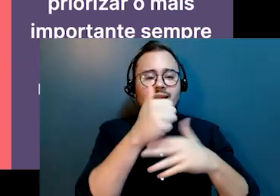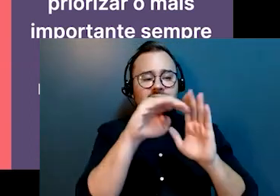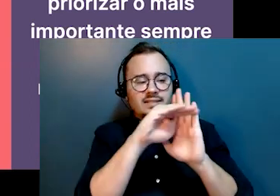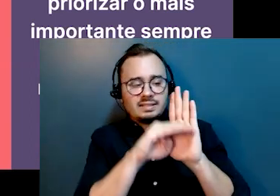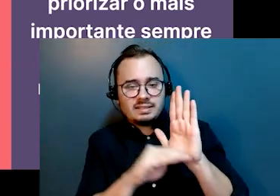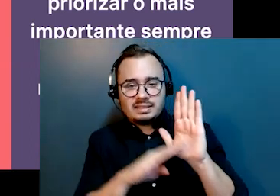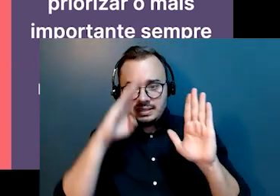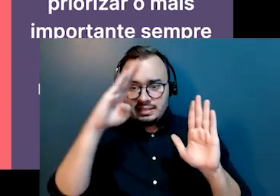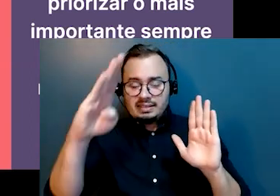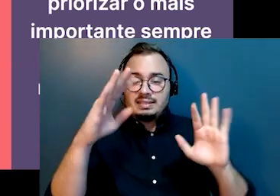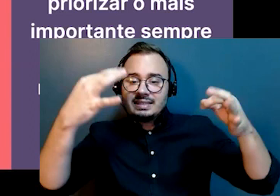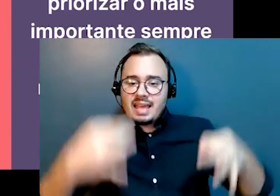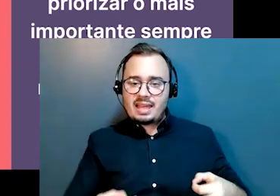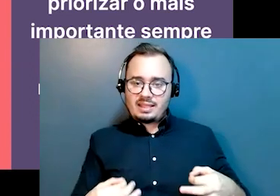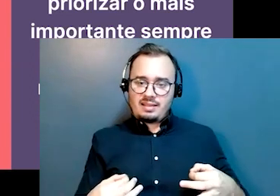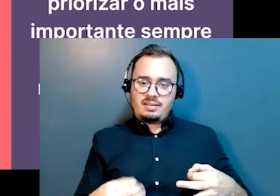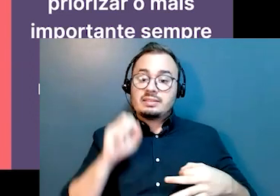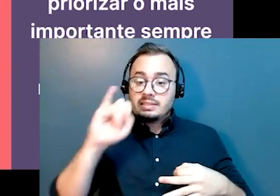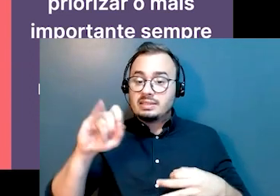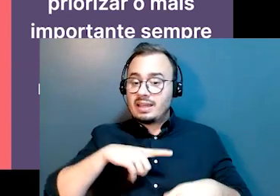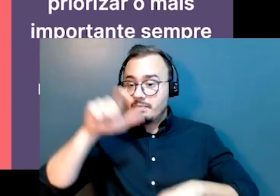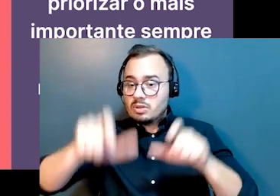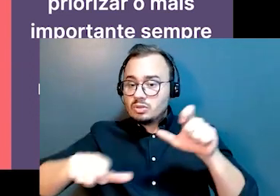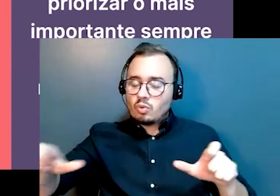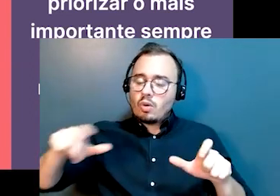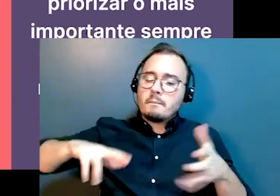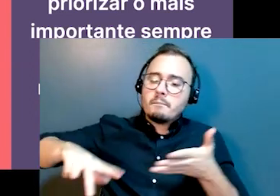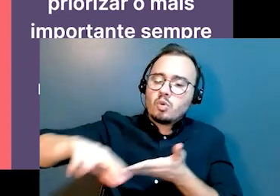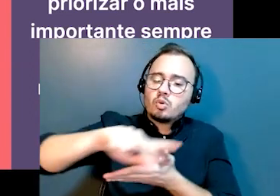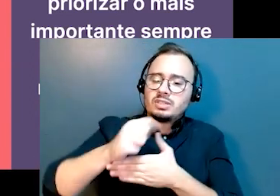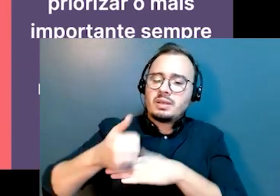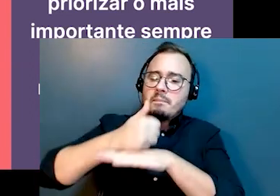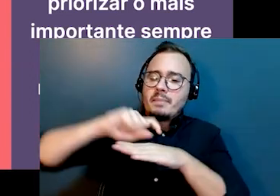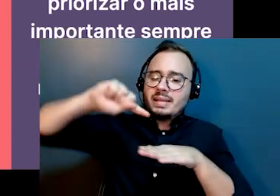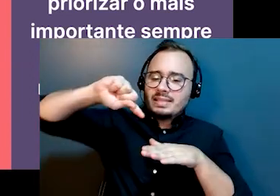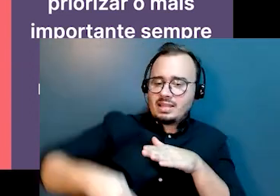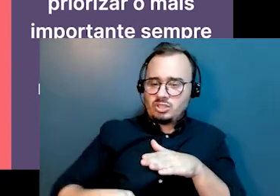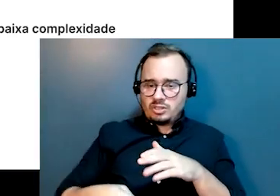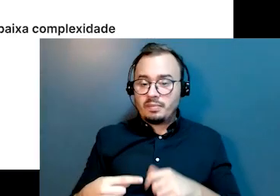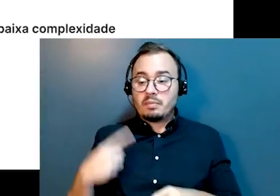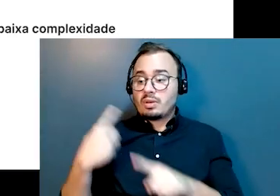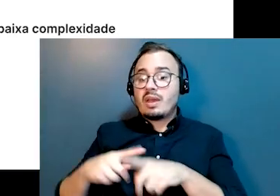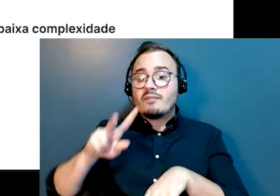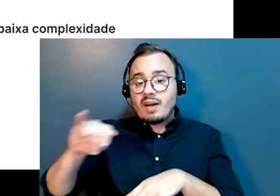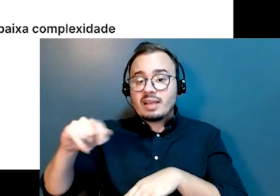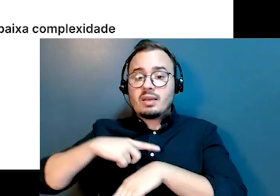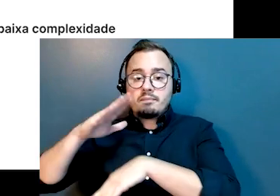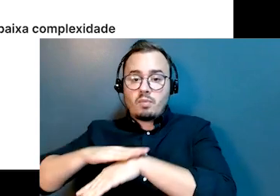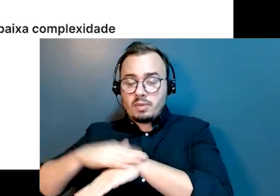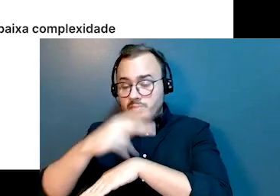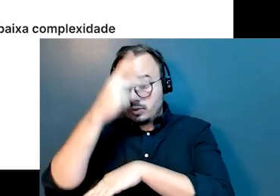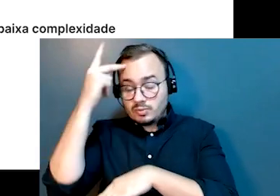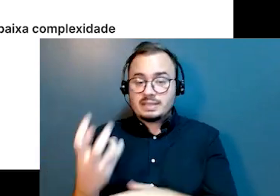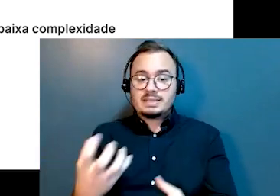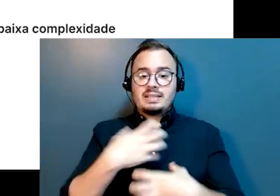sobrecarregado e a outra pessoa vai ficar bloqueada. E agora que eu falei de time, muito